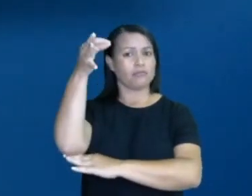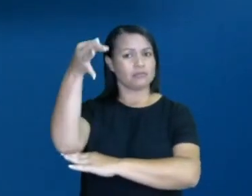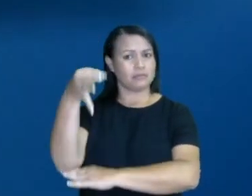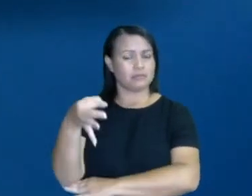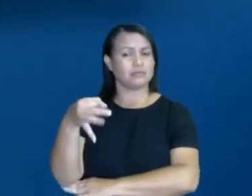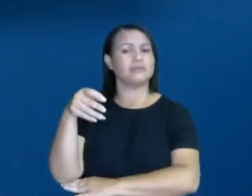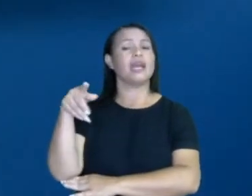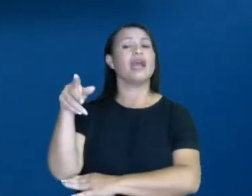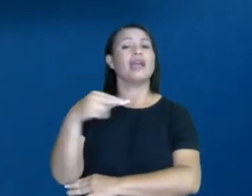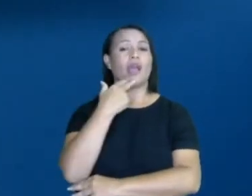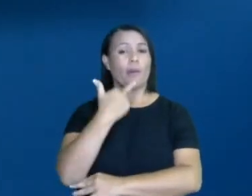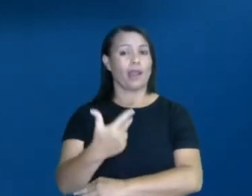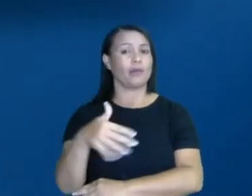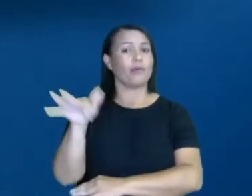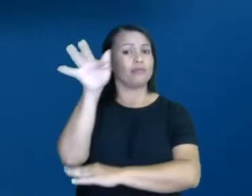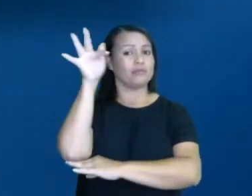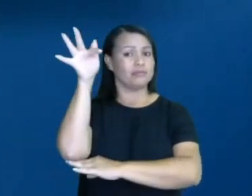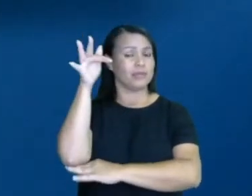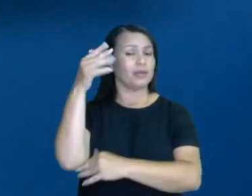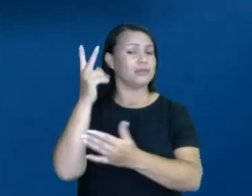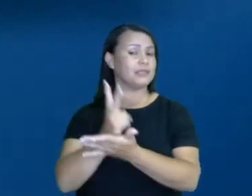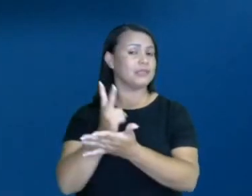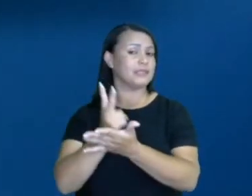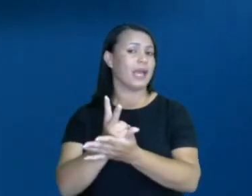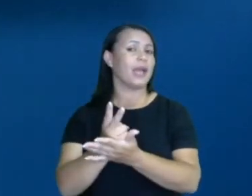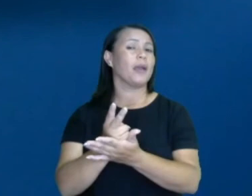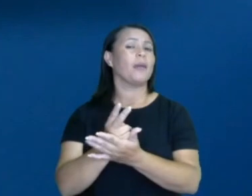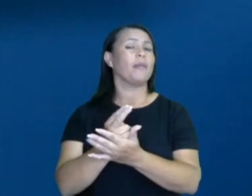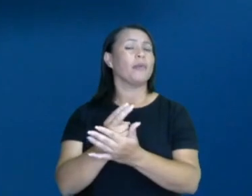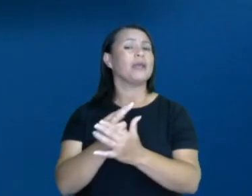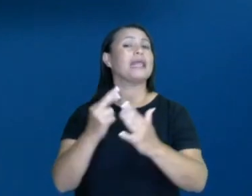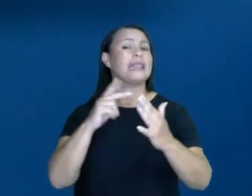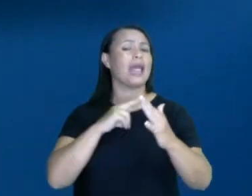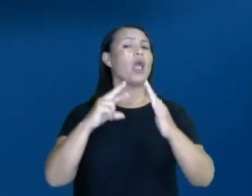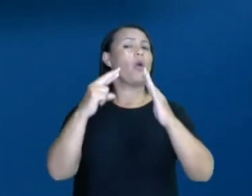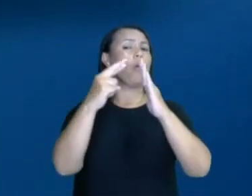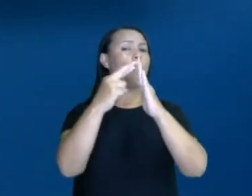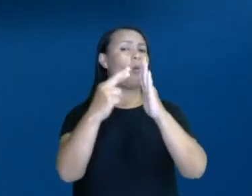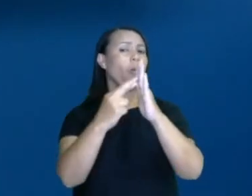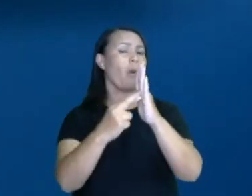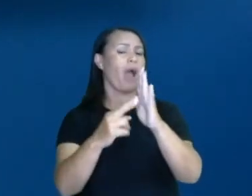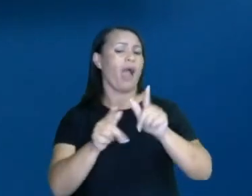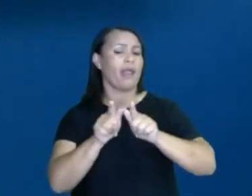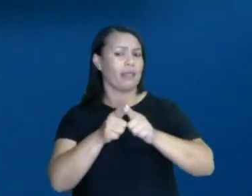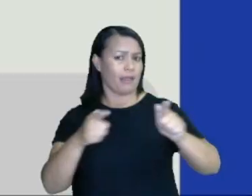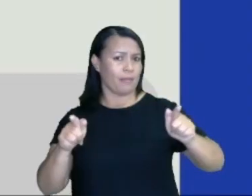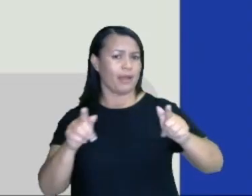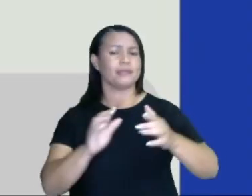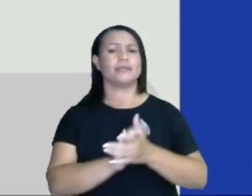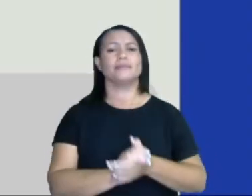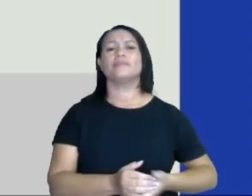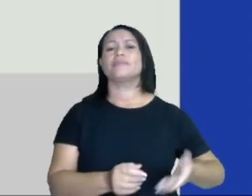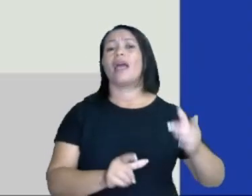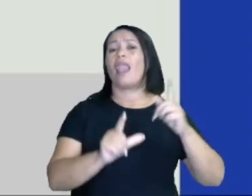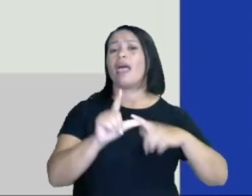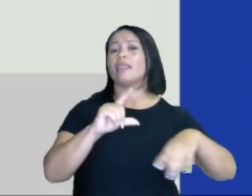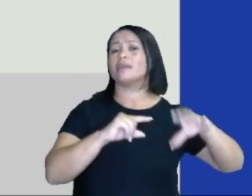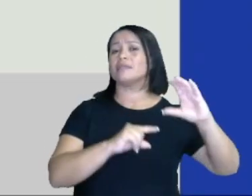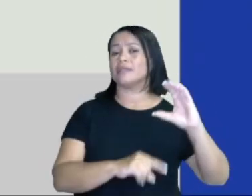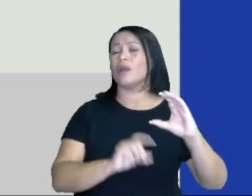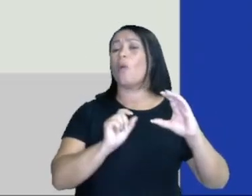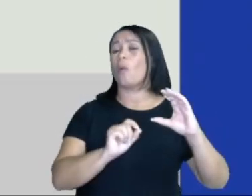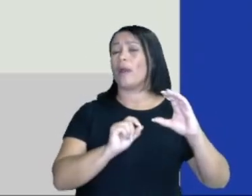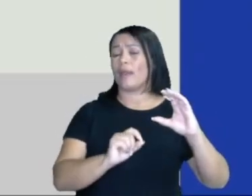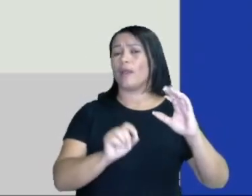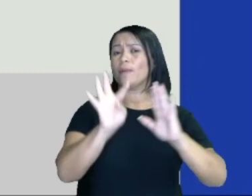que? A língua padrão oculta, que é aquela língua que segue aquilo que é estabelecido nas gramáticas. Letra C.